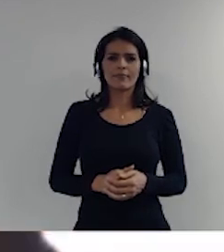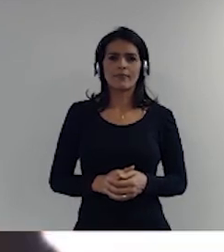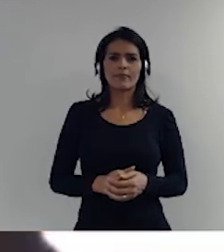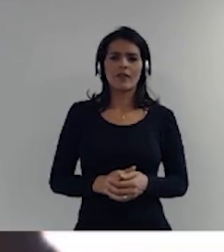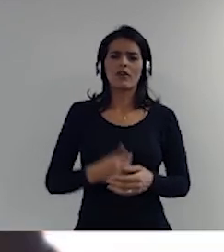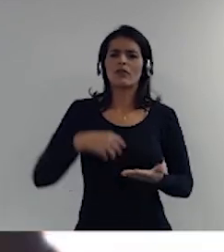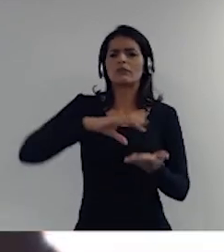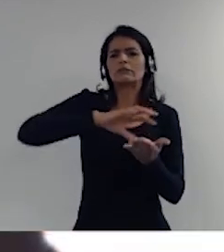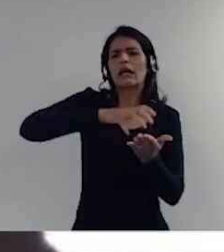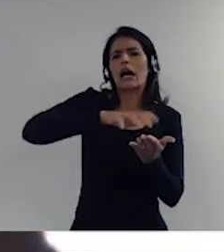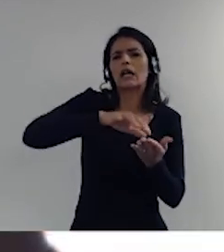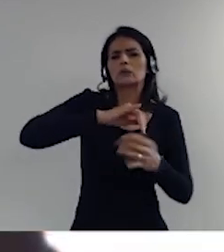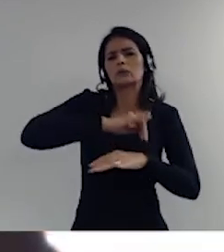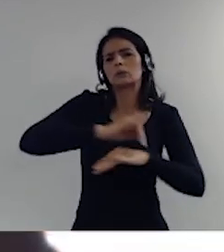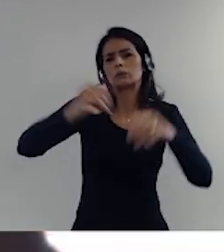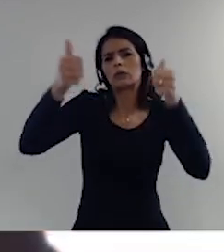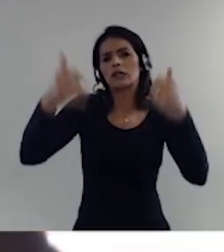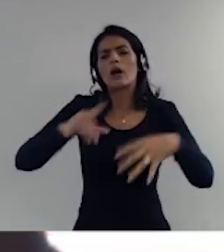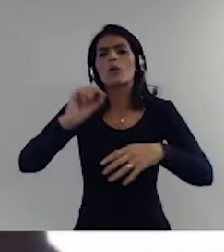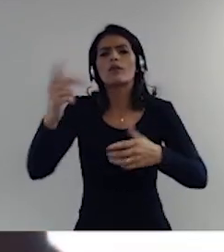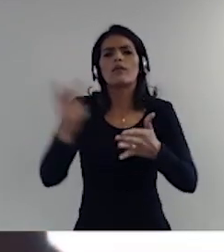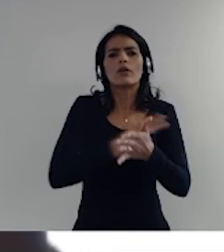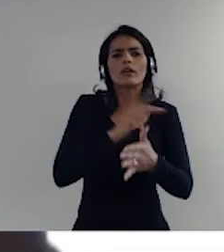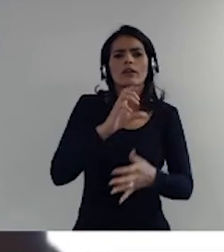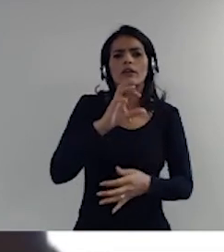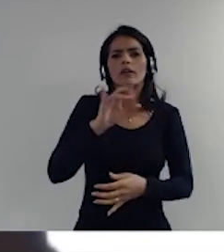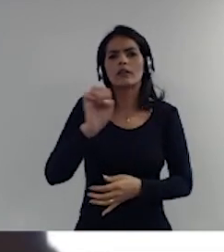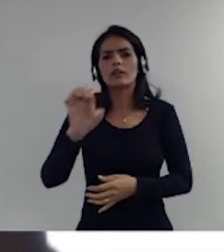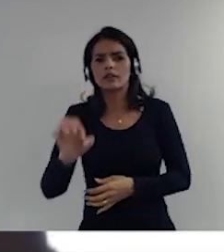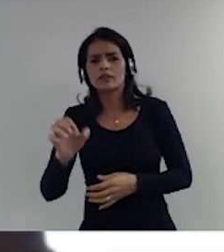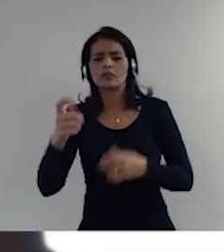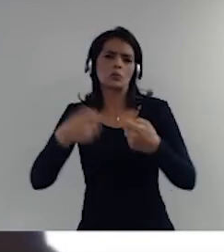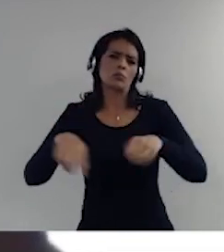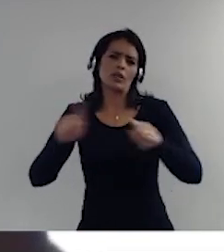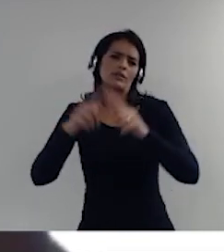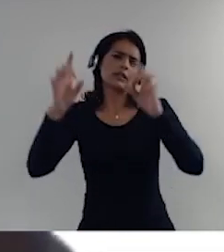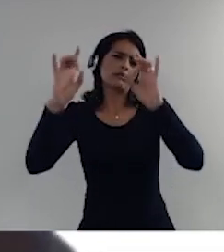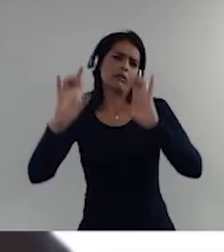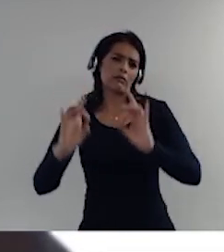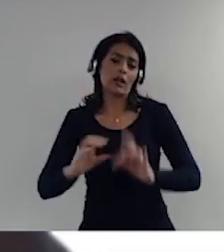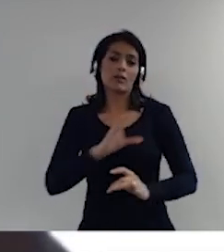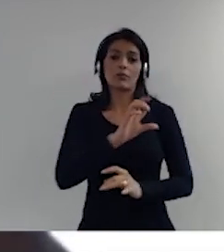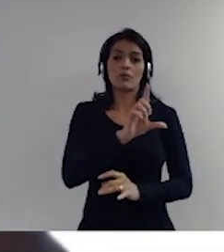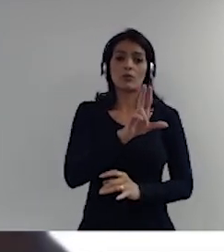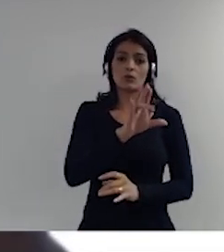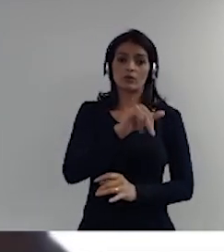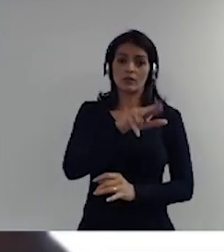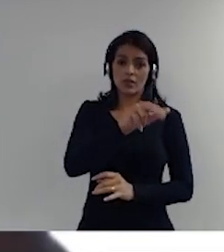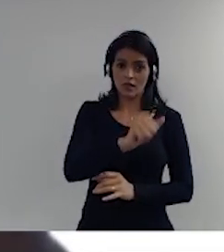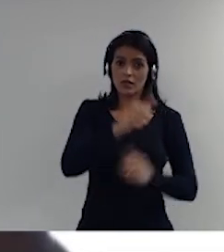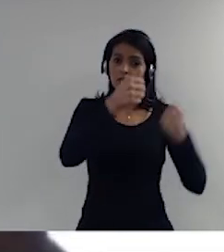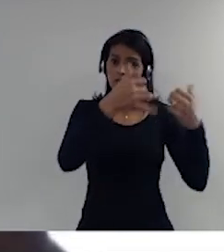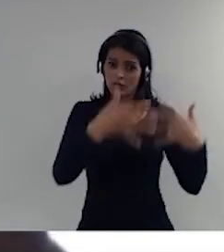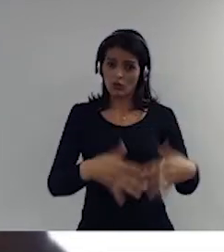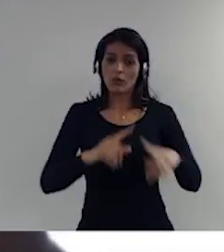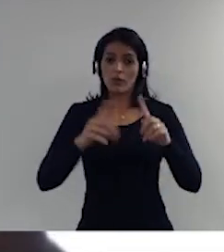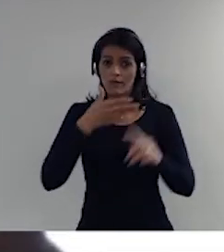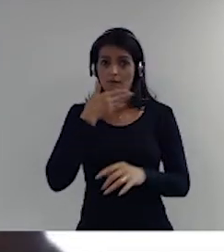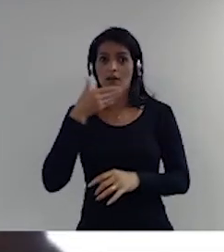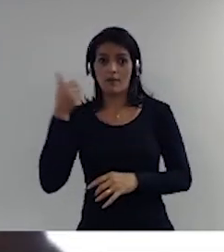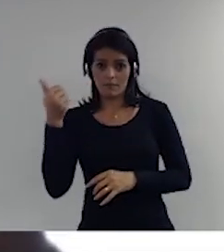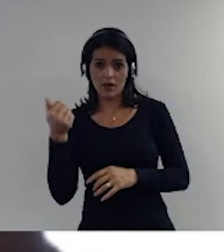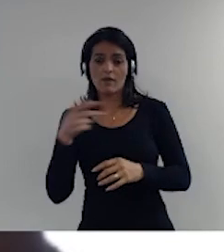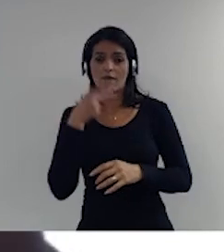muito bem cobertos aqui e comentados pela Luciana anteriormente, mas acho que vale a pena fazer algumas